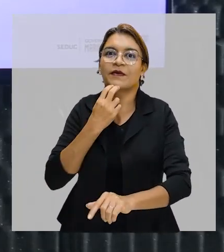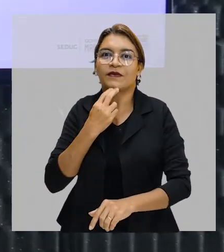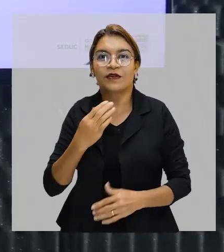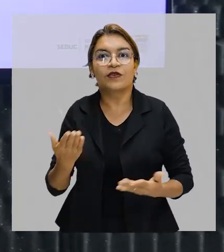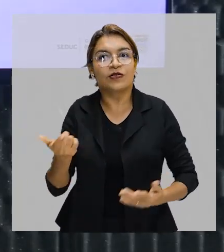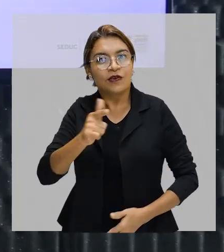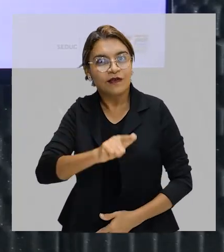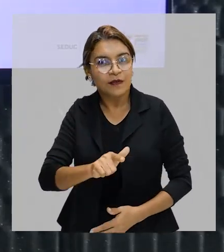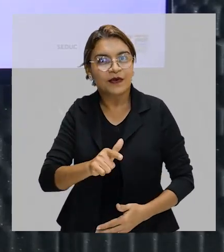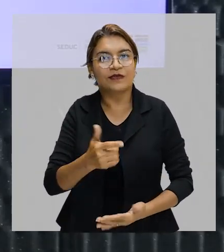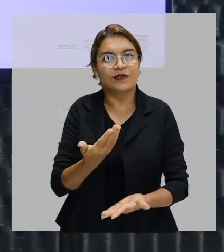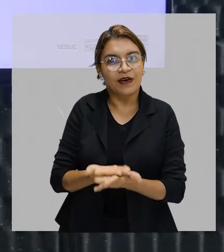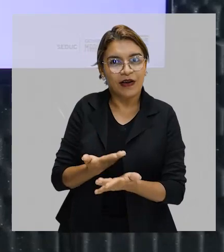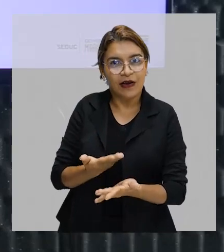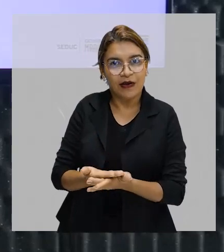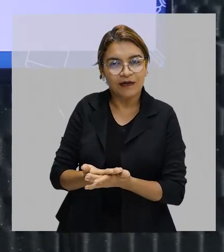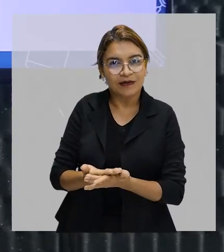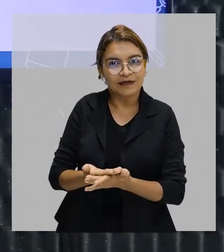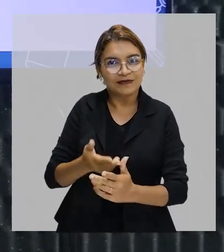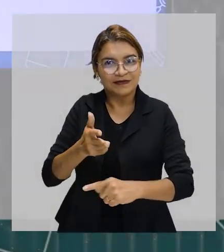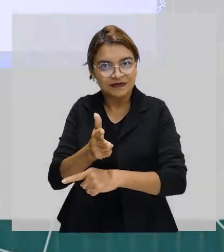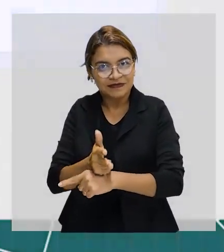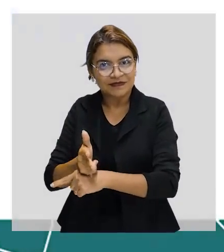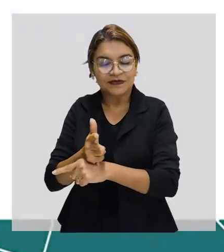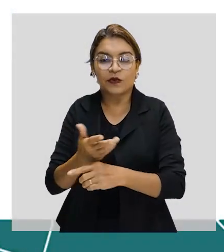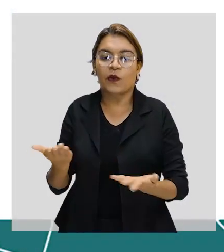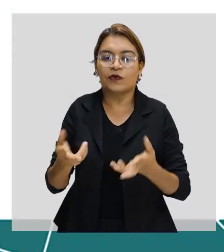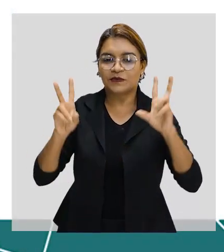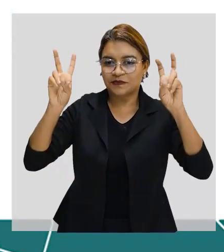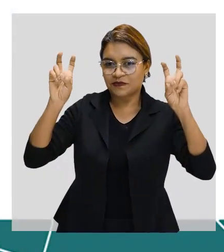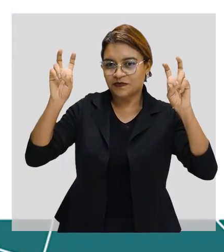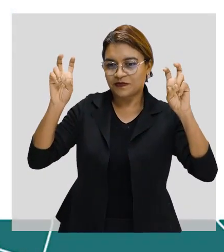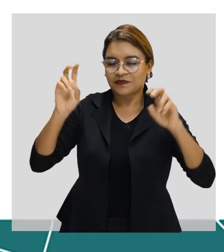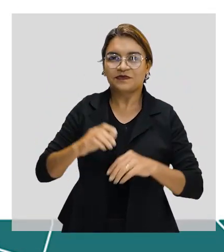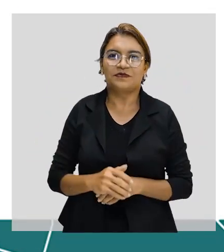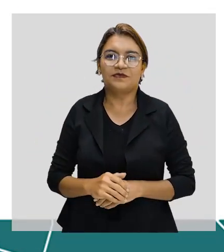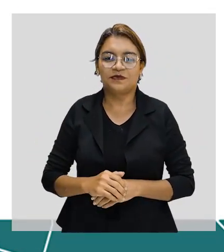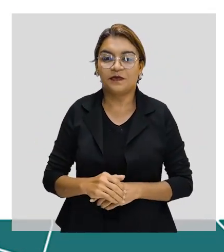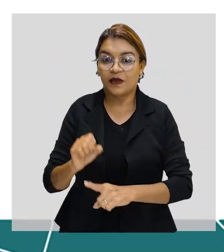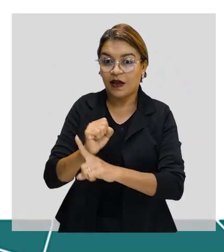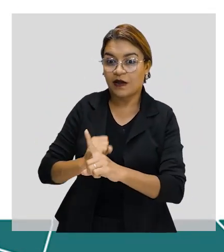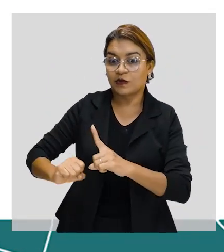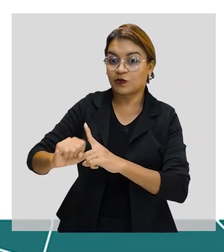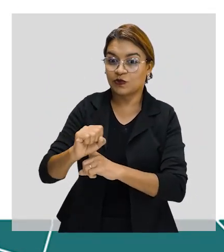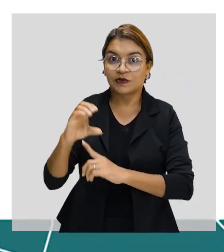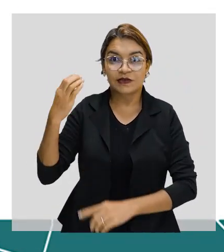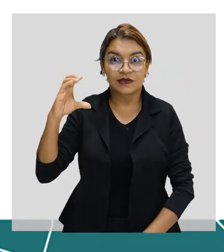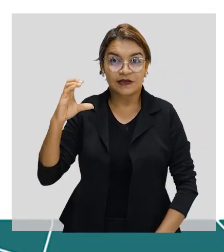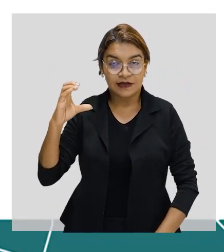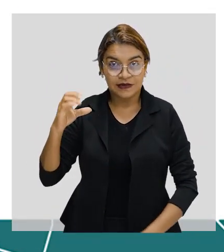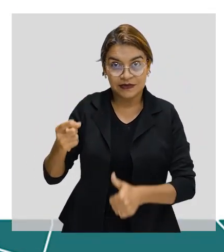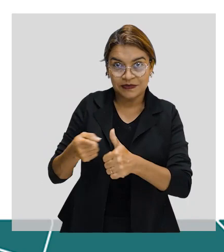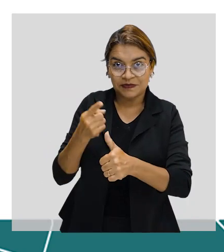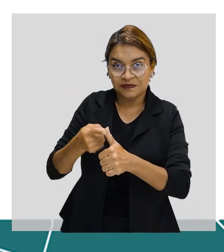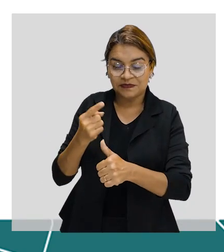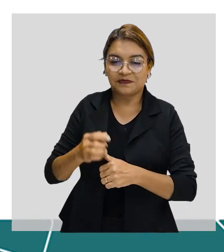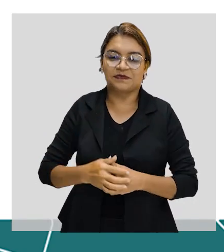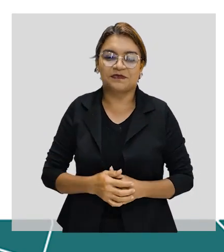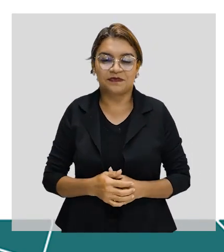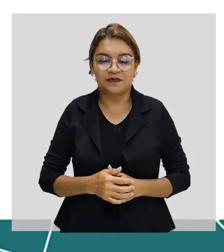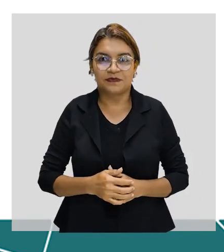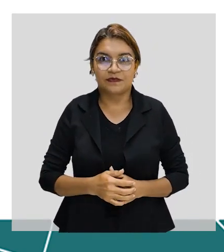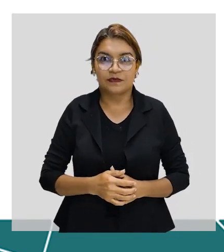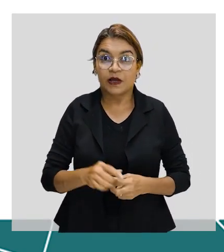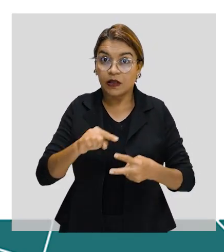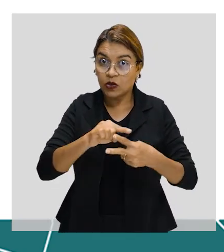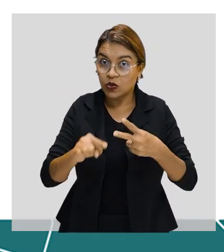uma videoaula. E hoje eu vou tratar do seguinte assunto: Sociologia como Ciência, parte 1. Essa aula está dividida em